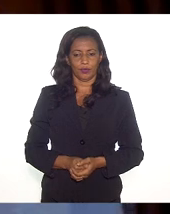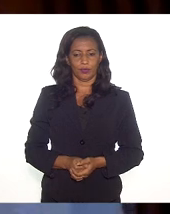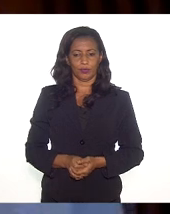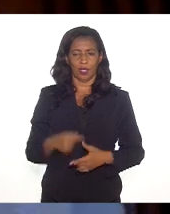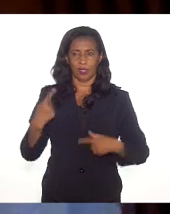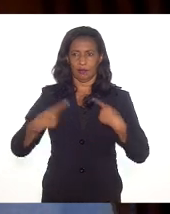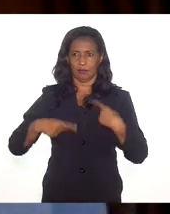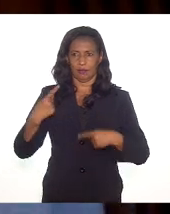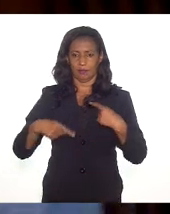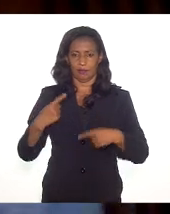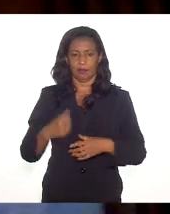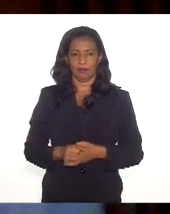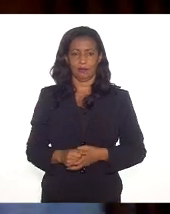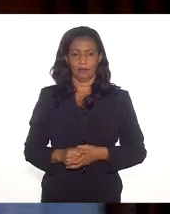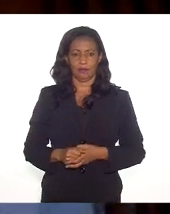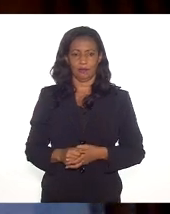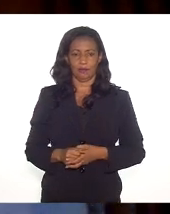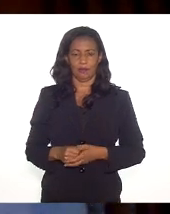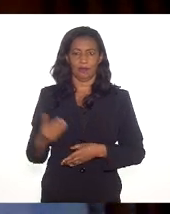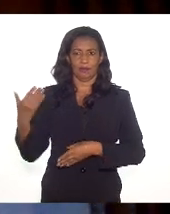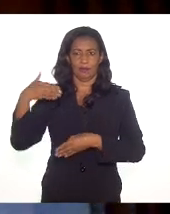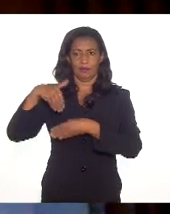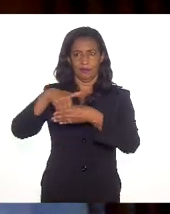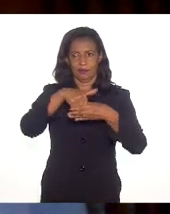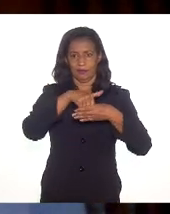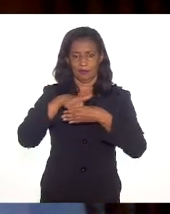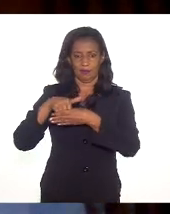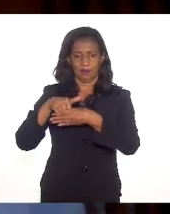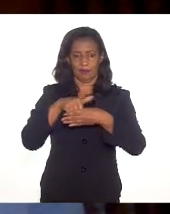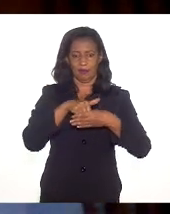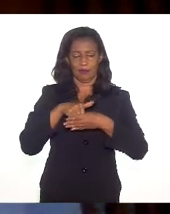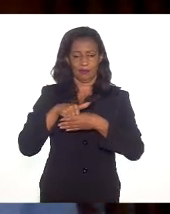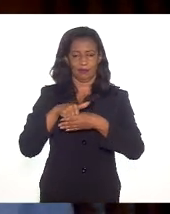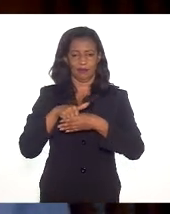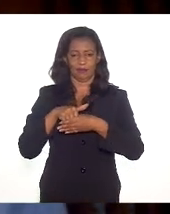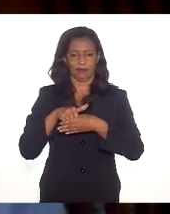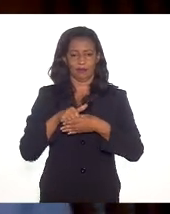Em discussão, em votação,